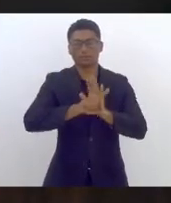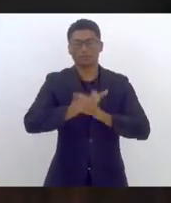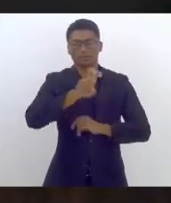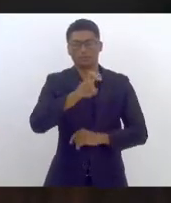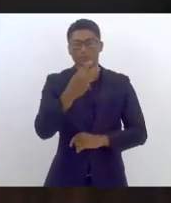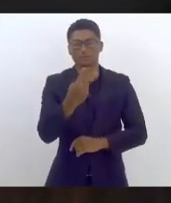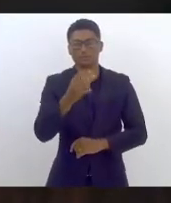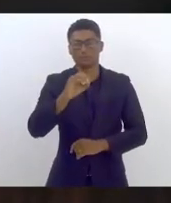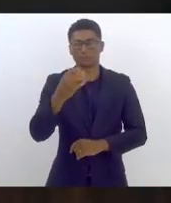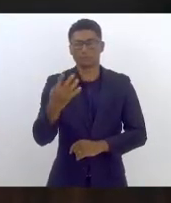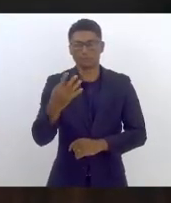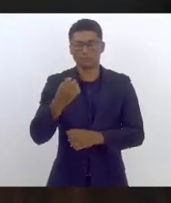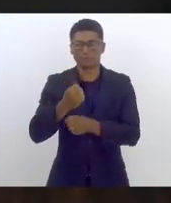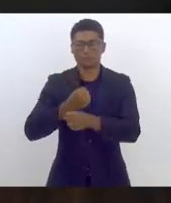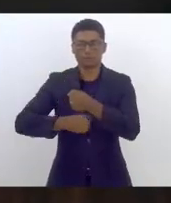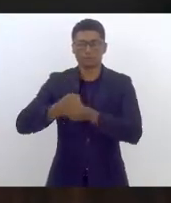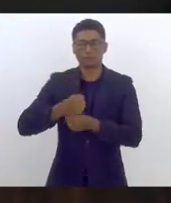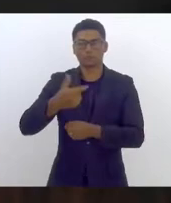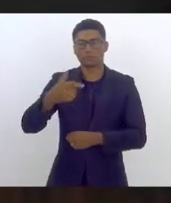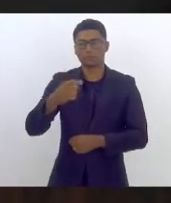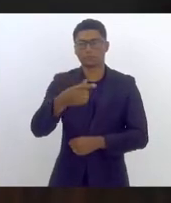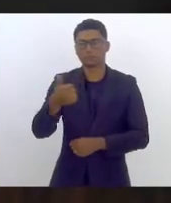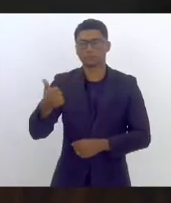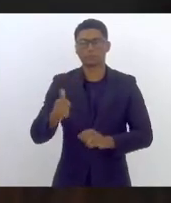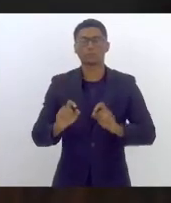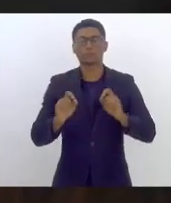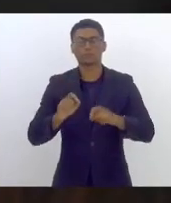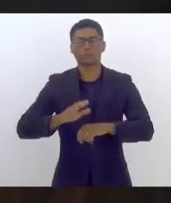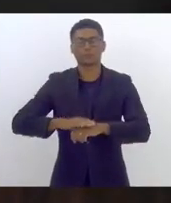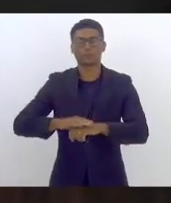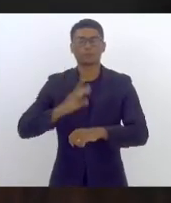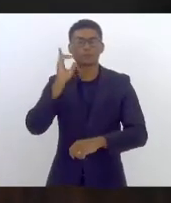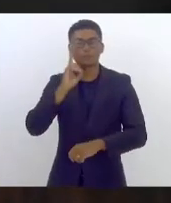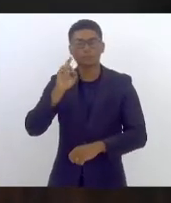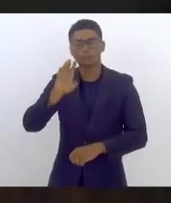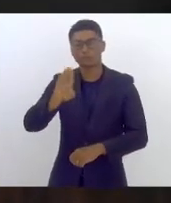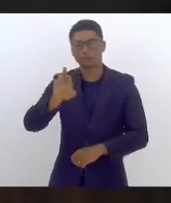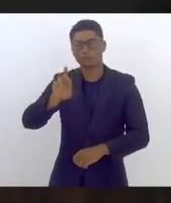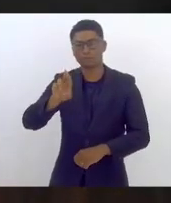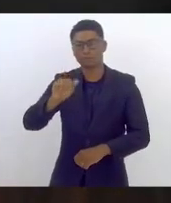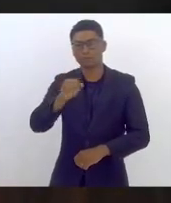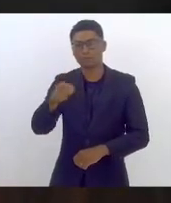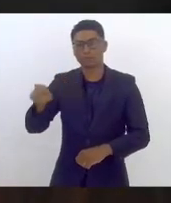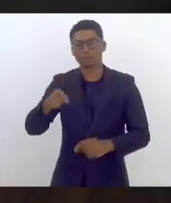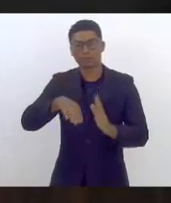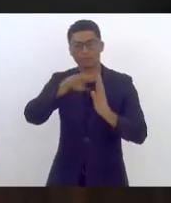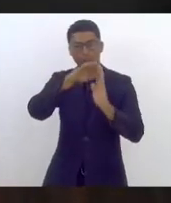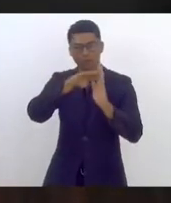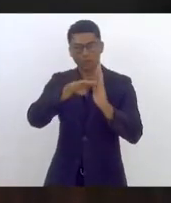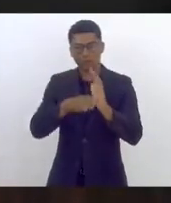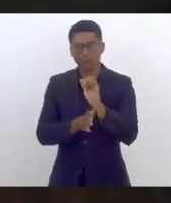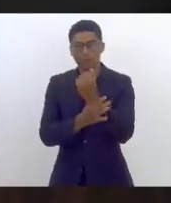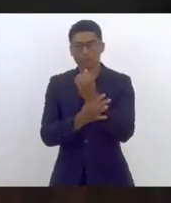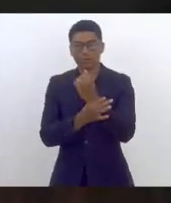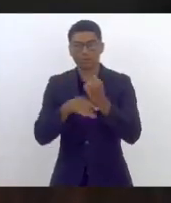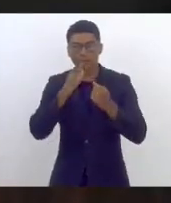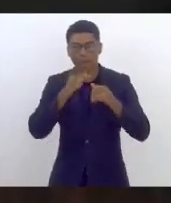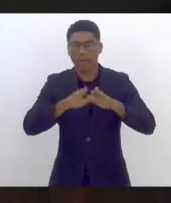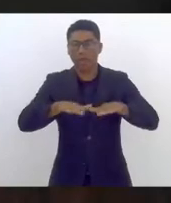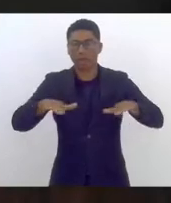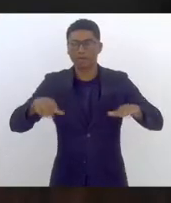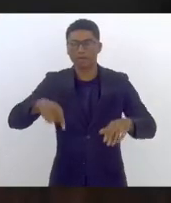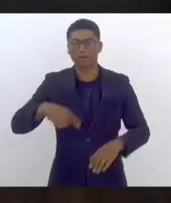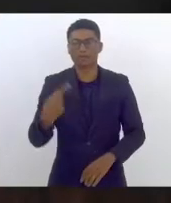5204 de 21 de autoria Deputado brasão constitui o programa Estadual de segurança aquática no estado do Rio de